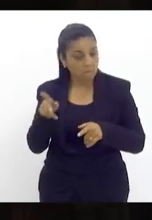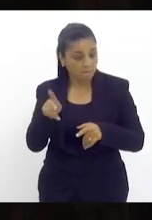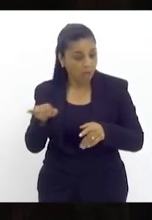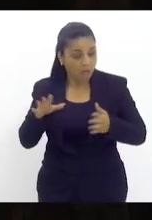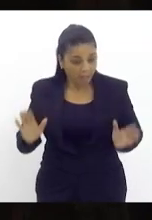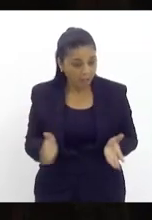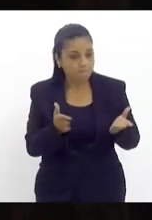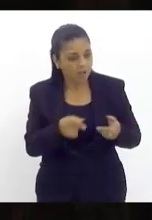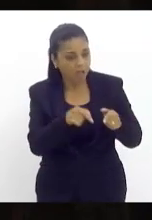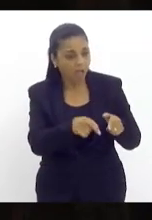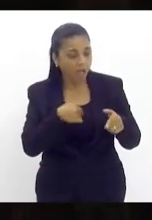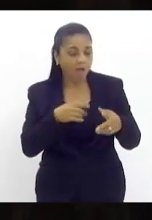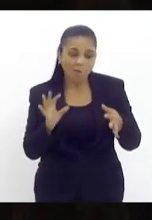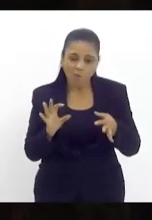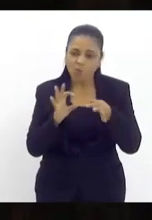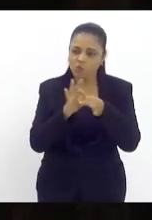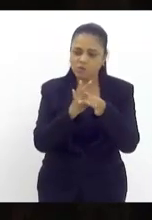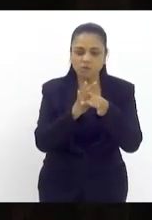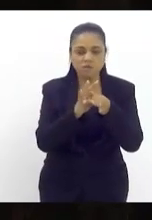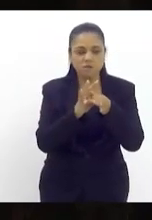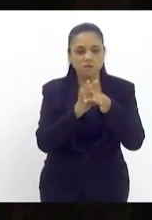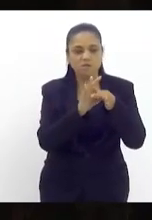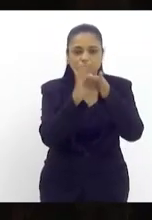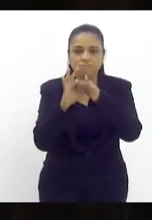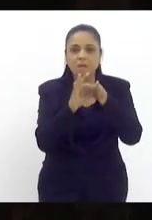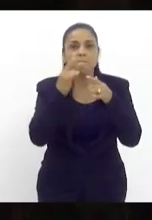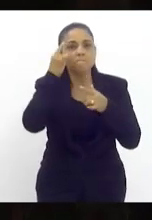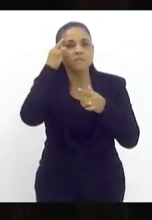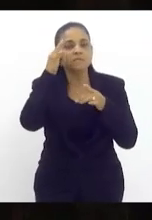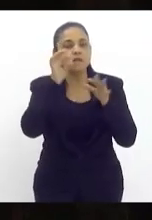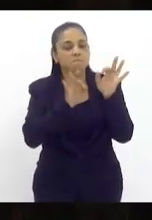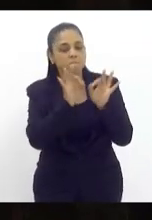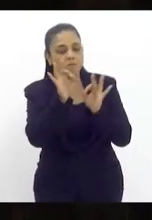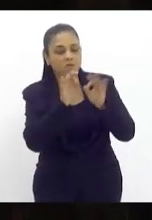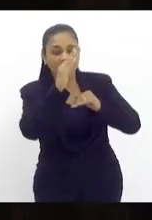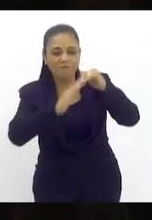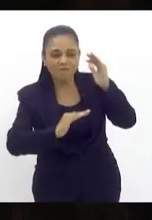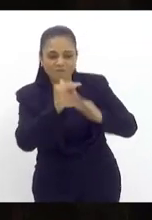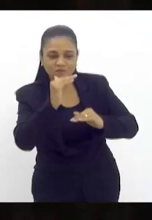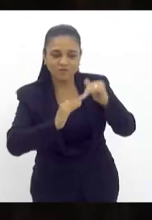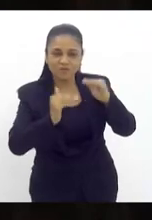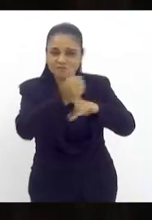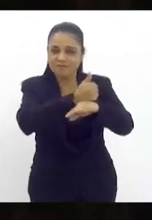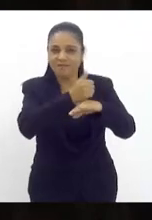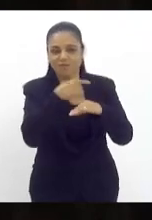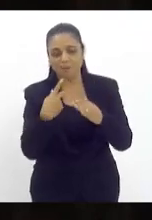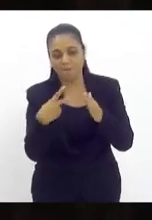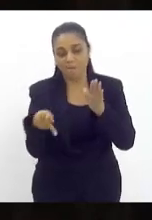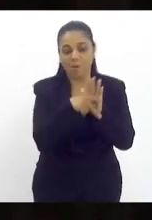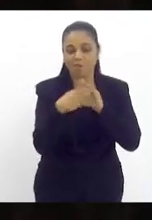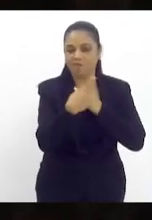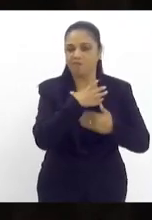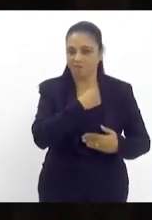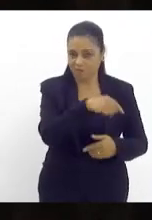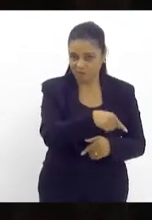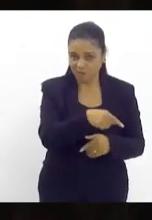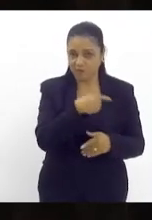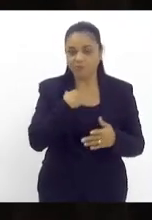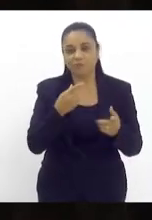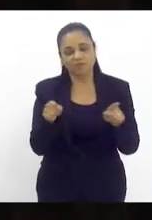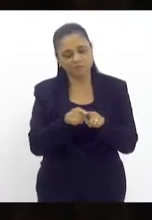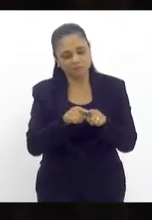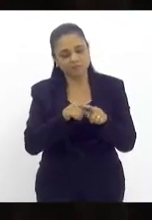pais começavam a se unir para poder pensar no projeto profissional do filho. E eu lembro aqui, faço uma menção